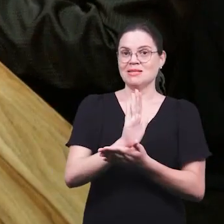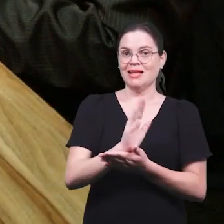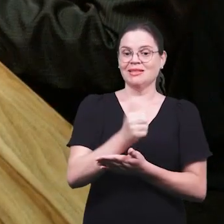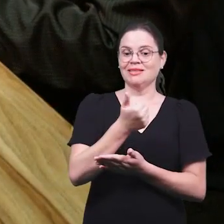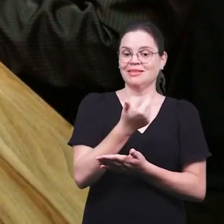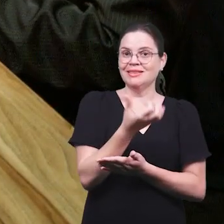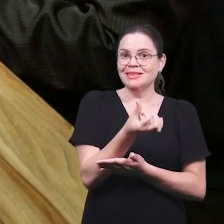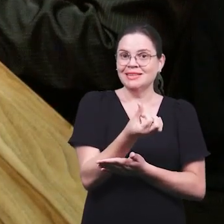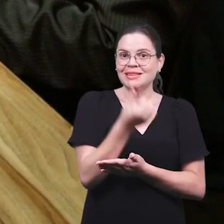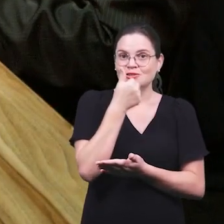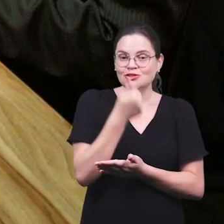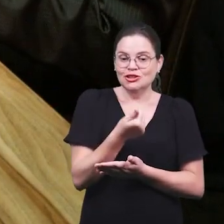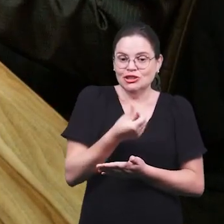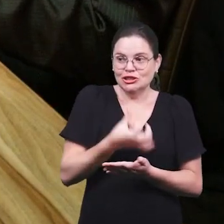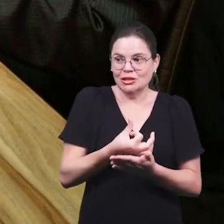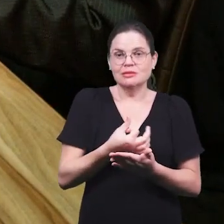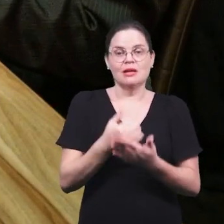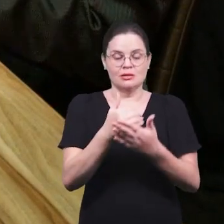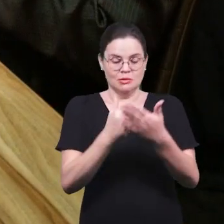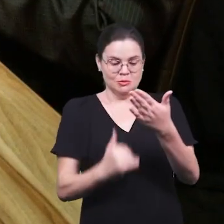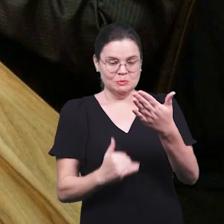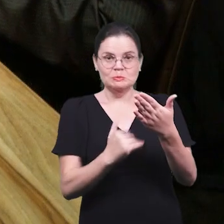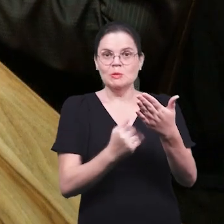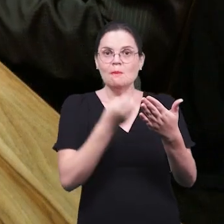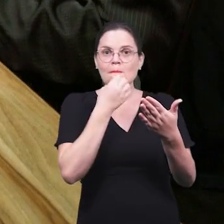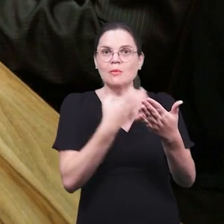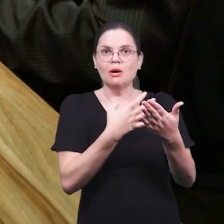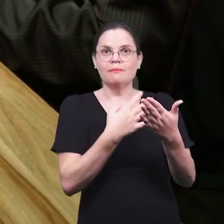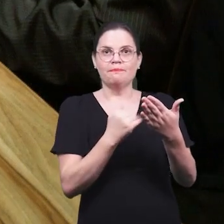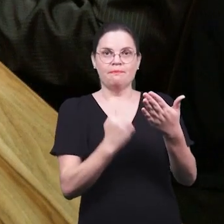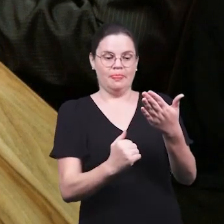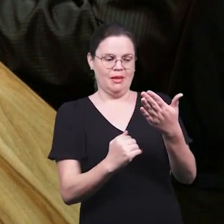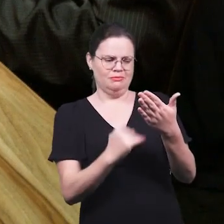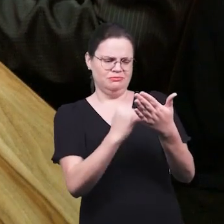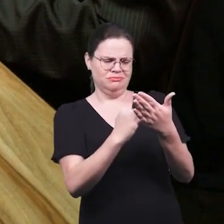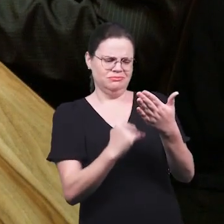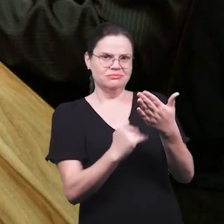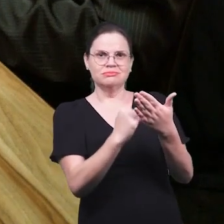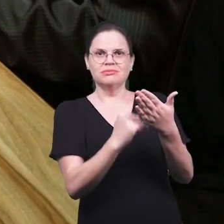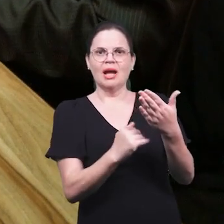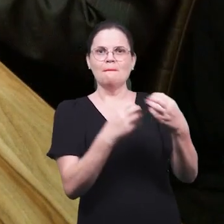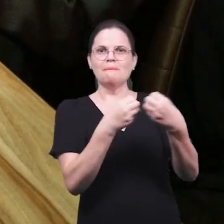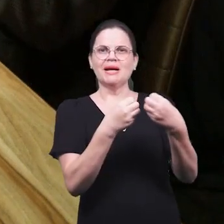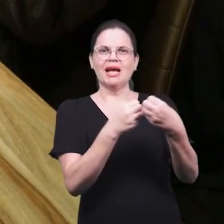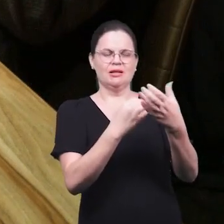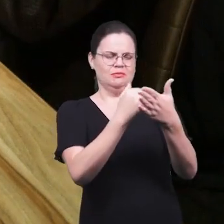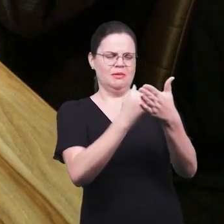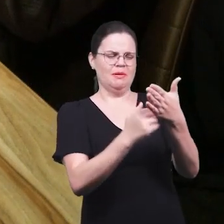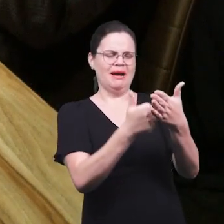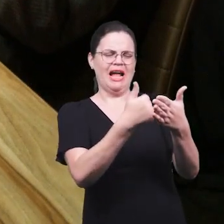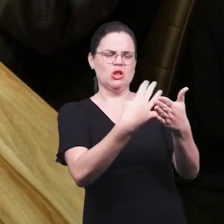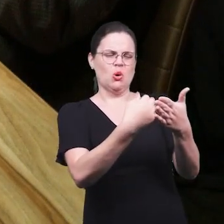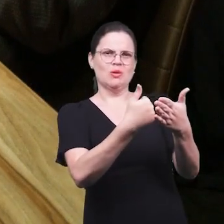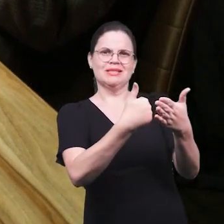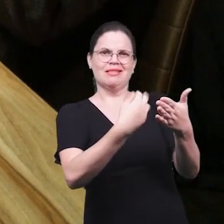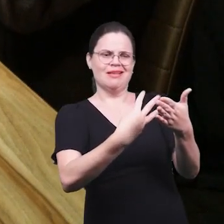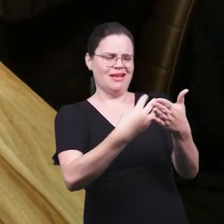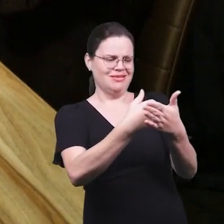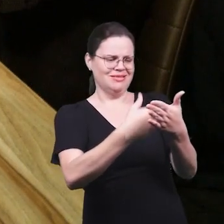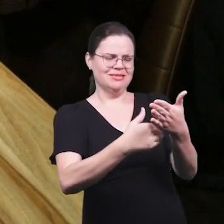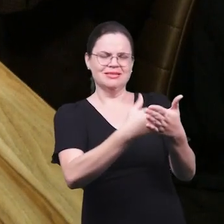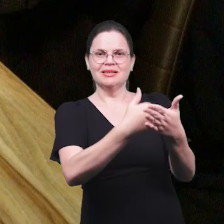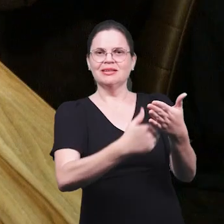essa a experiência, Júlio. Ficar em 16º para mim foi uma vitória muito grande, e quando eu olhava